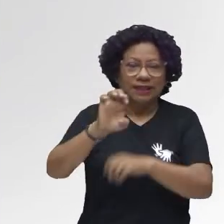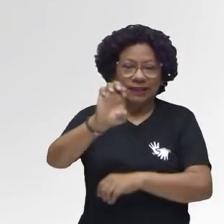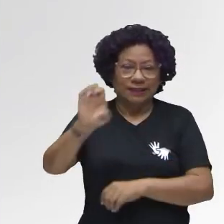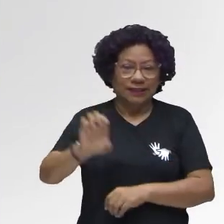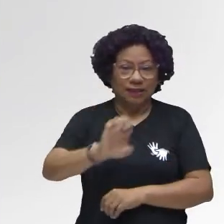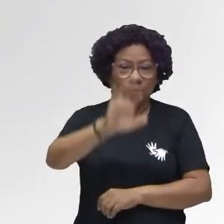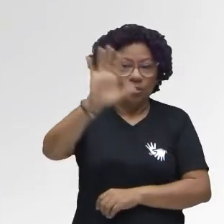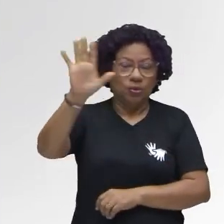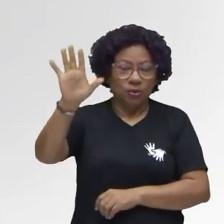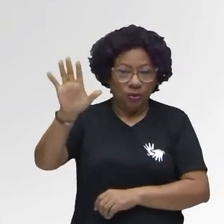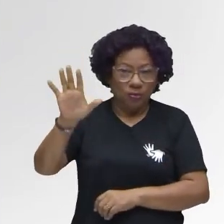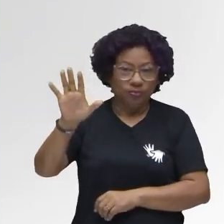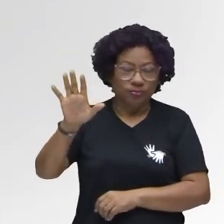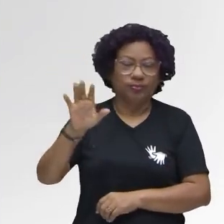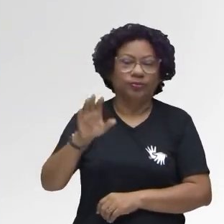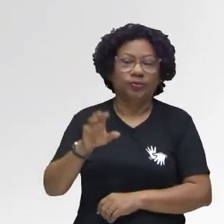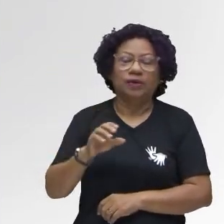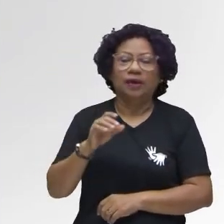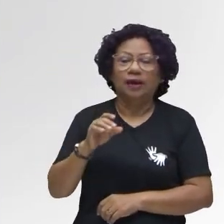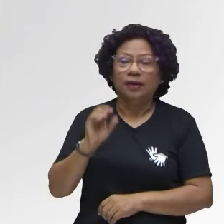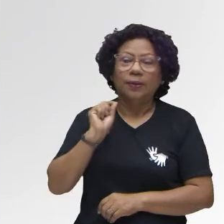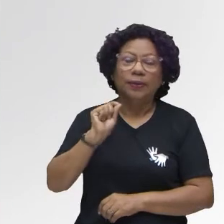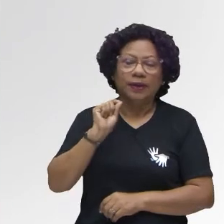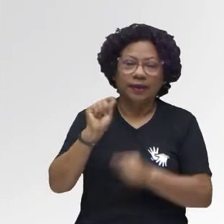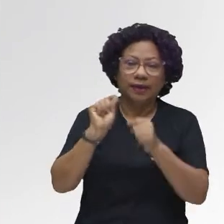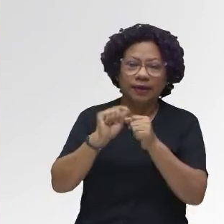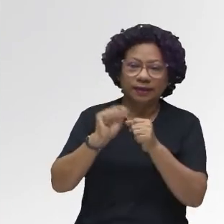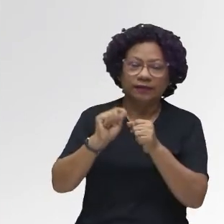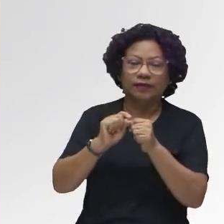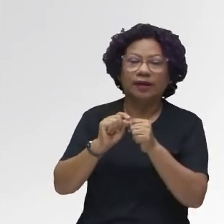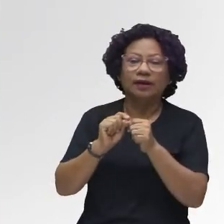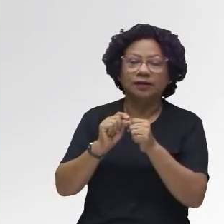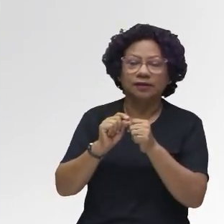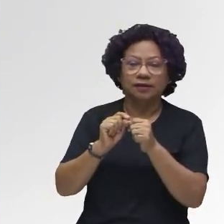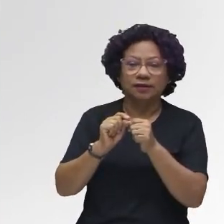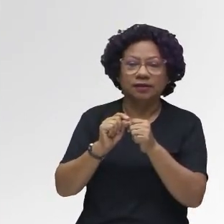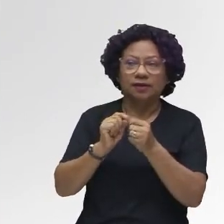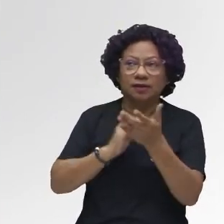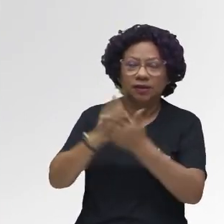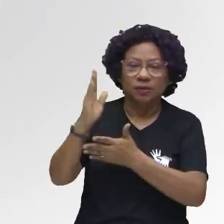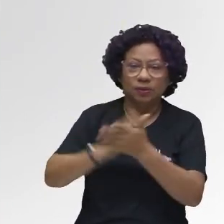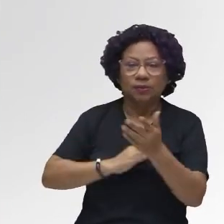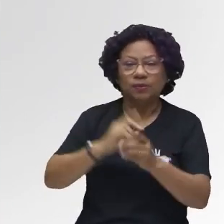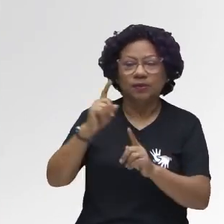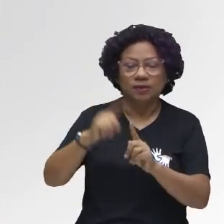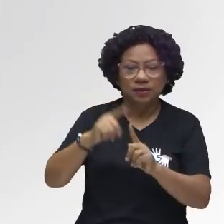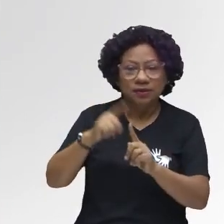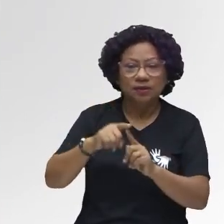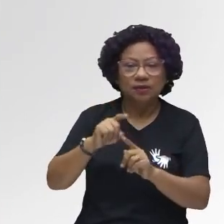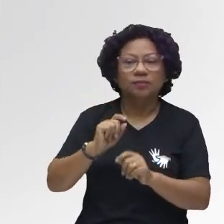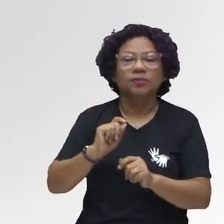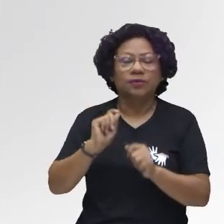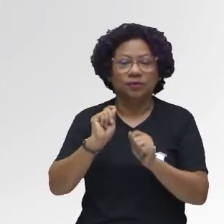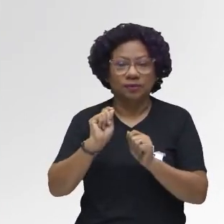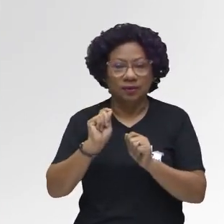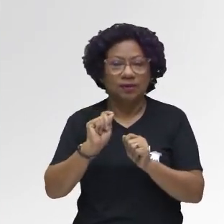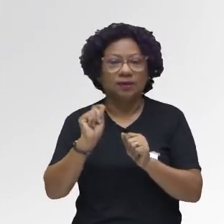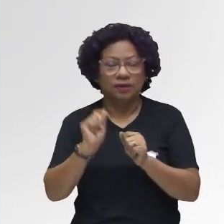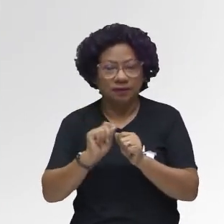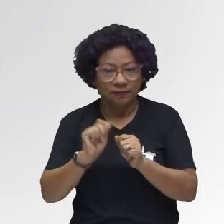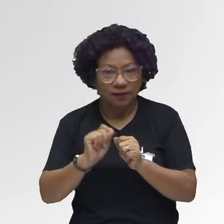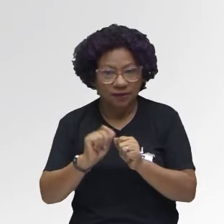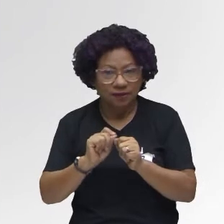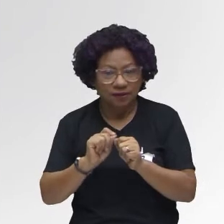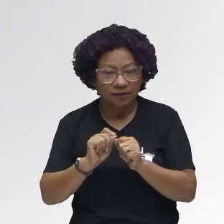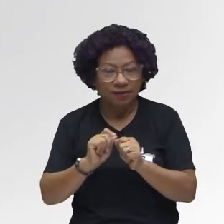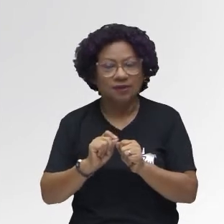Brasil se vê com necessidade desses produtos, com necessidade de alguns tipos de alimentos. Então surge a necessidade